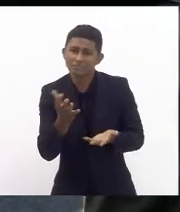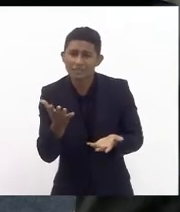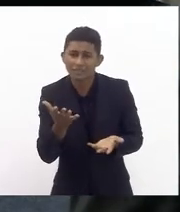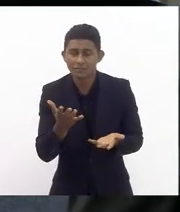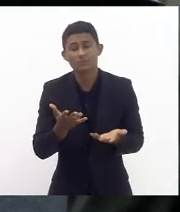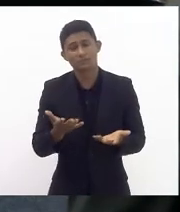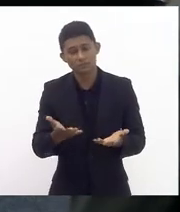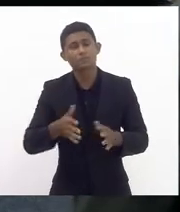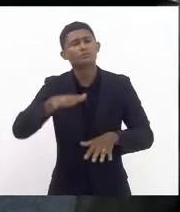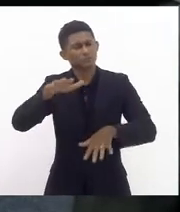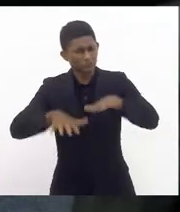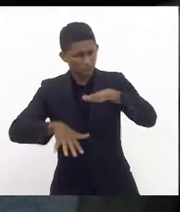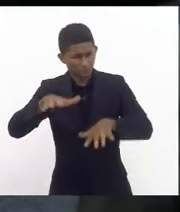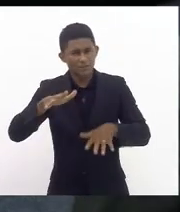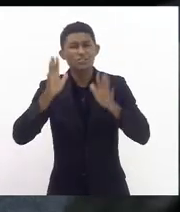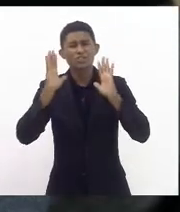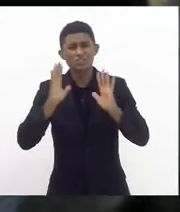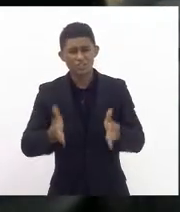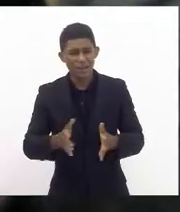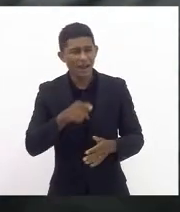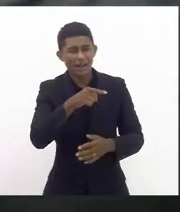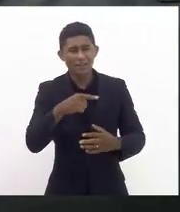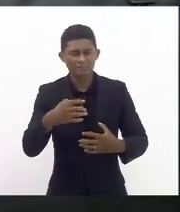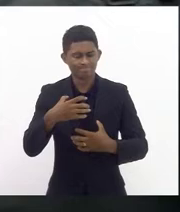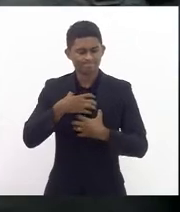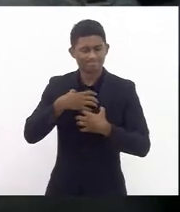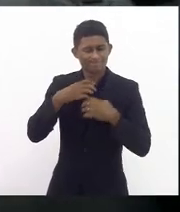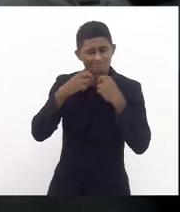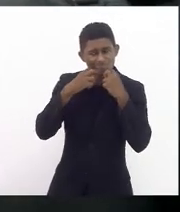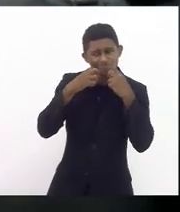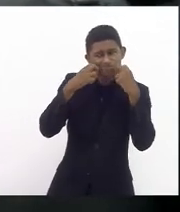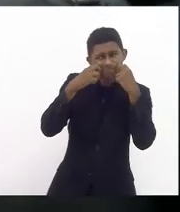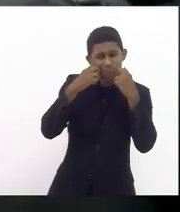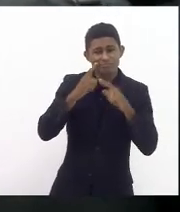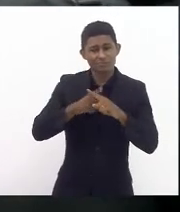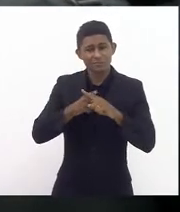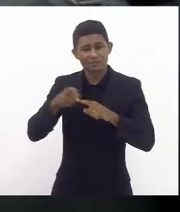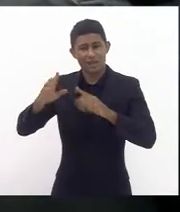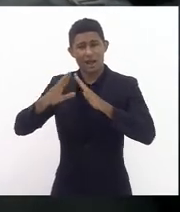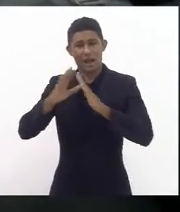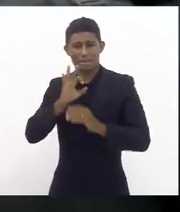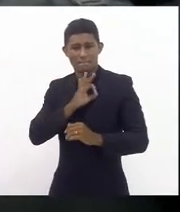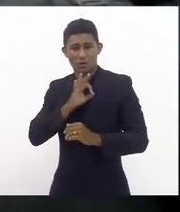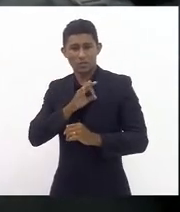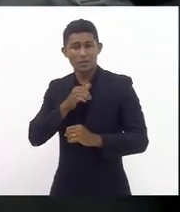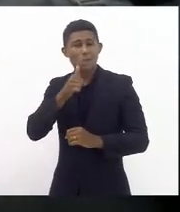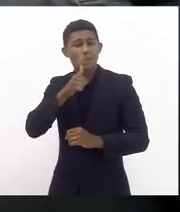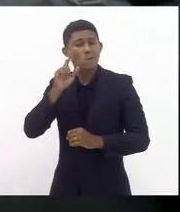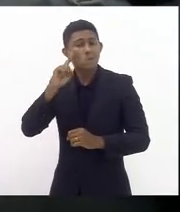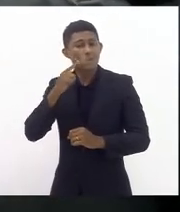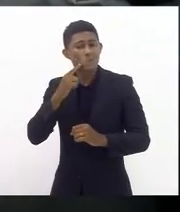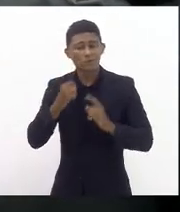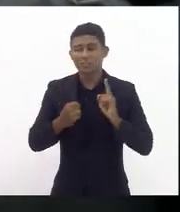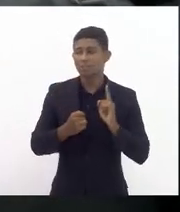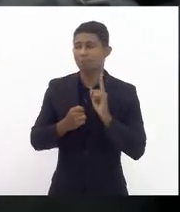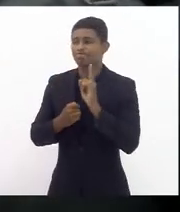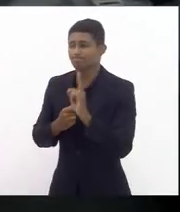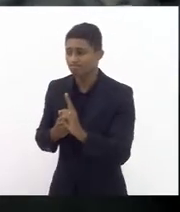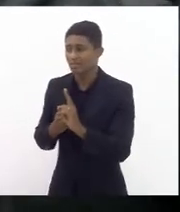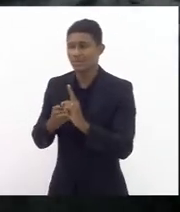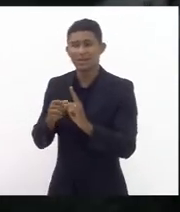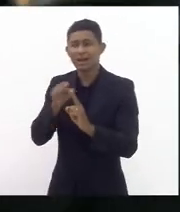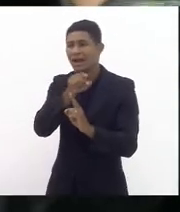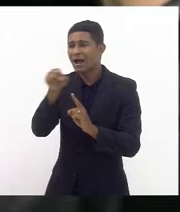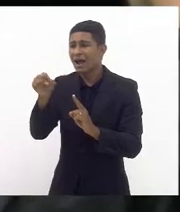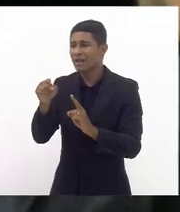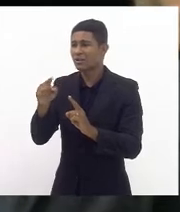passam por constrangimentos muito grandes quando prestam depoimentos nas delegacias de polícia, enfim, nas esferas do poder